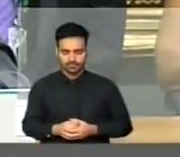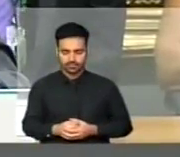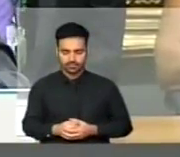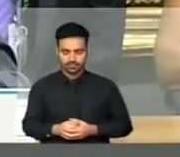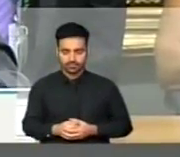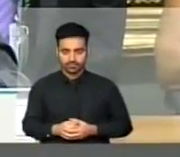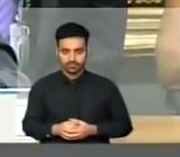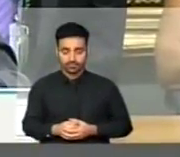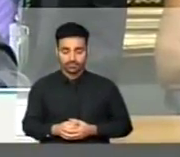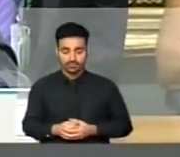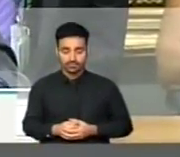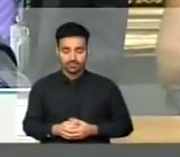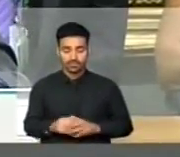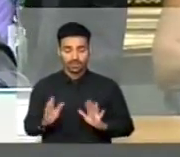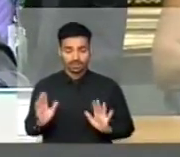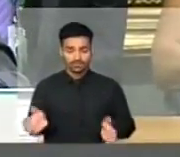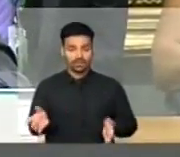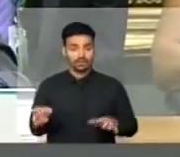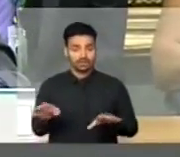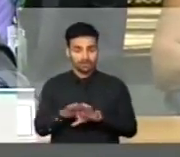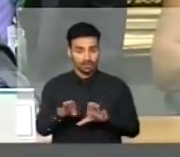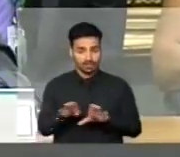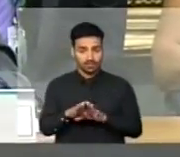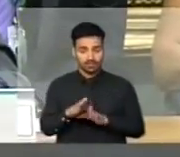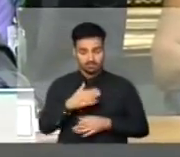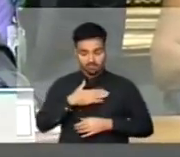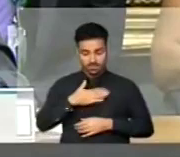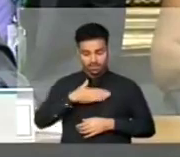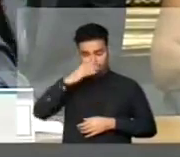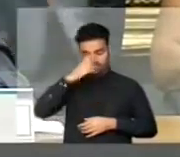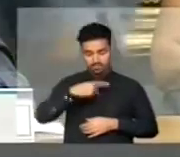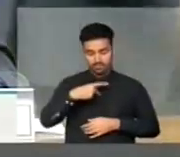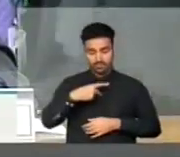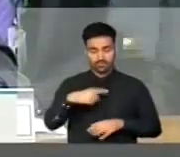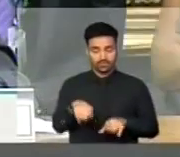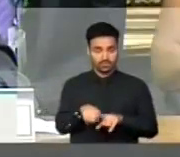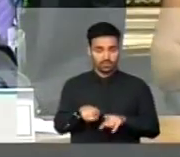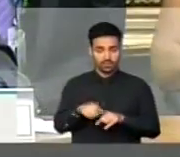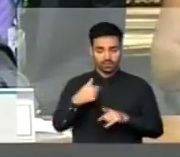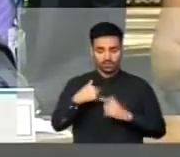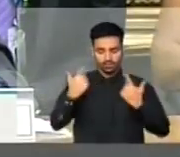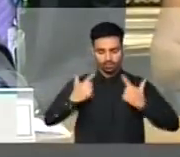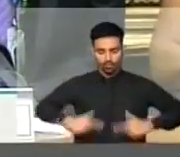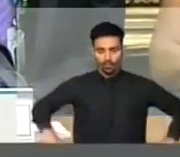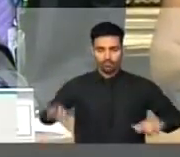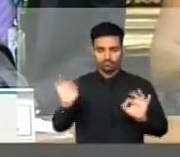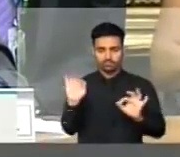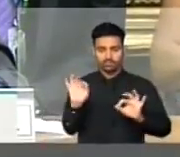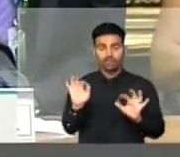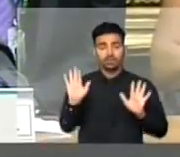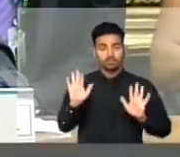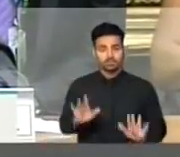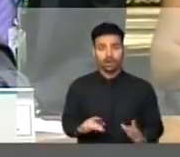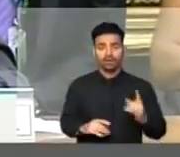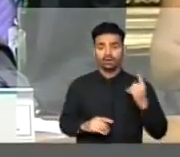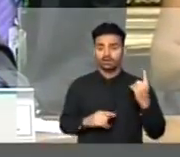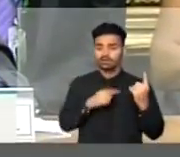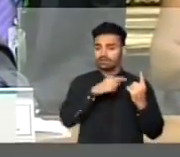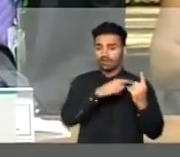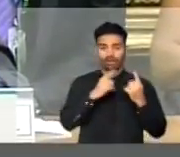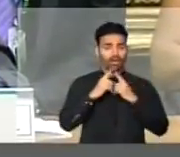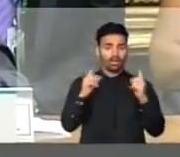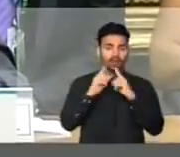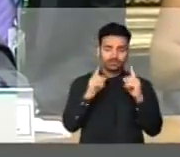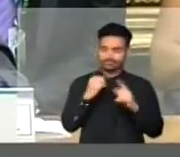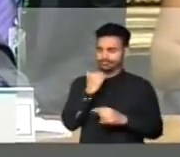Foram atacadas também a minha independência e idoneidade, mas uma reclamação sem